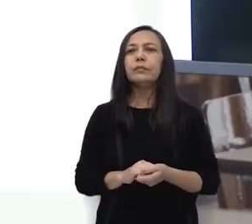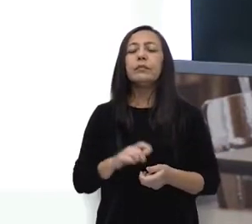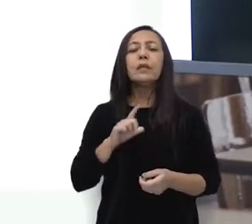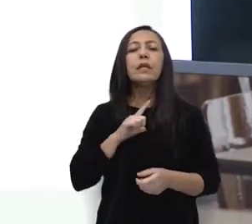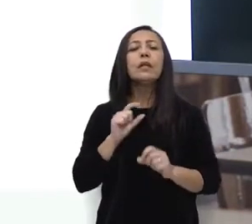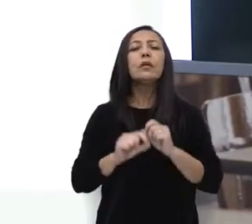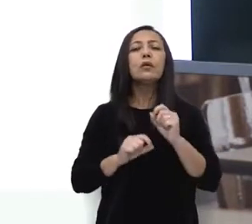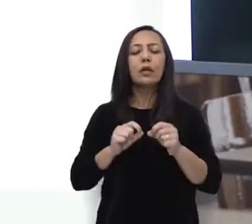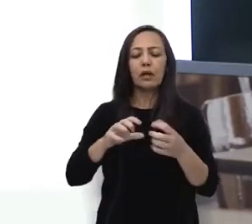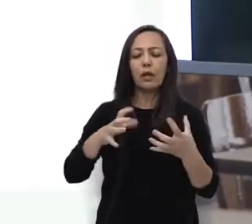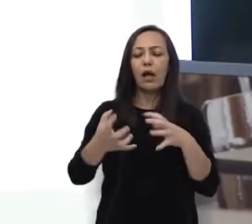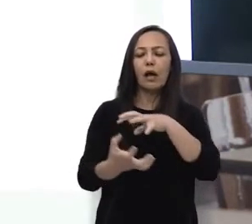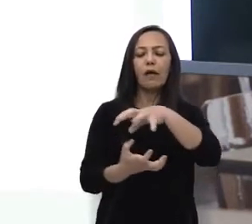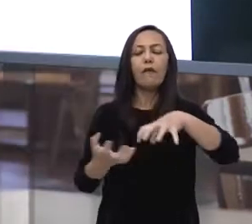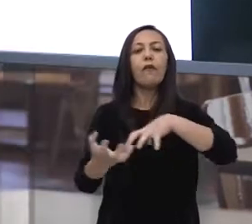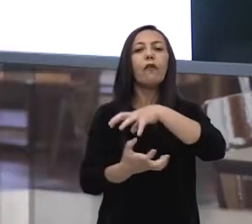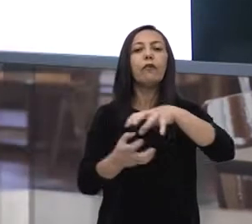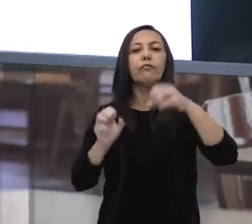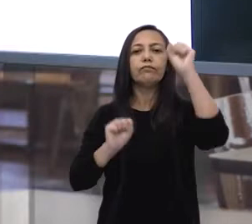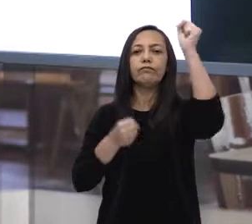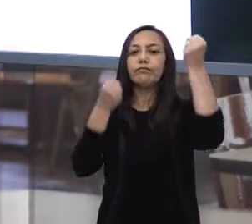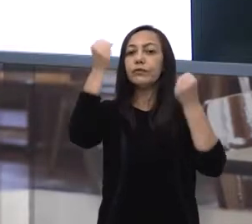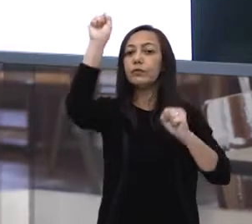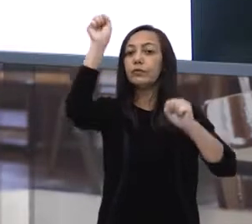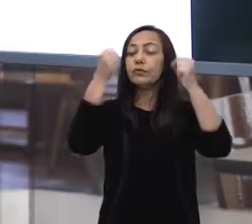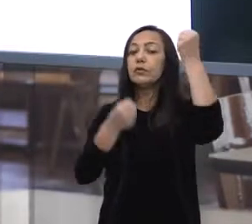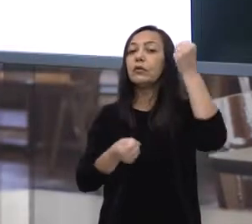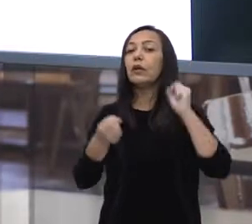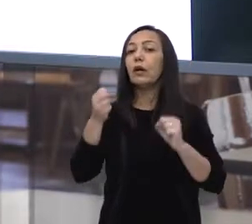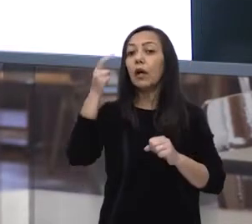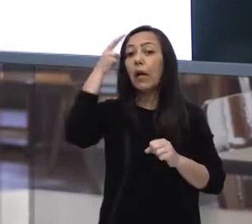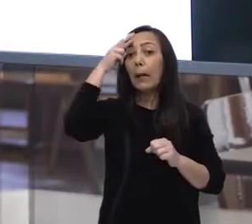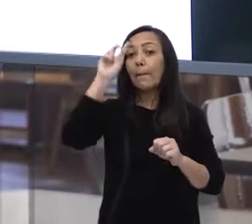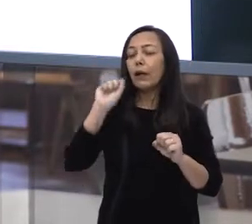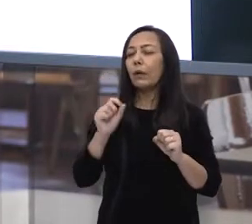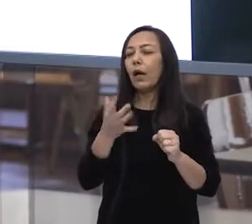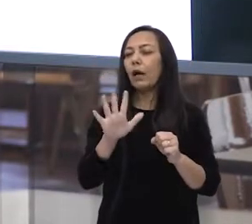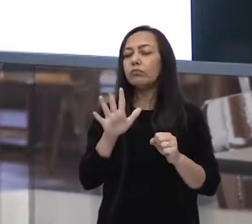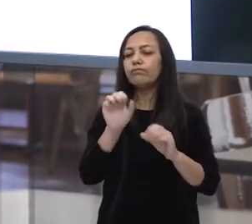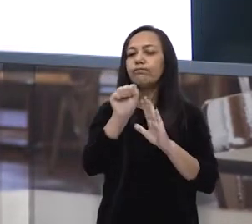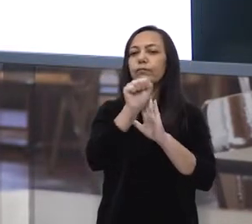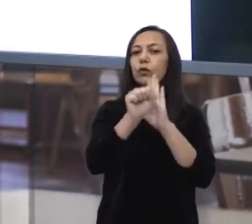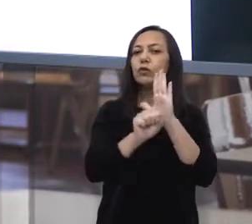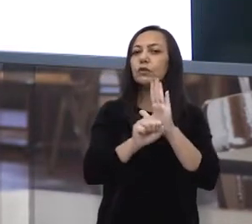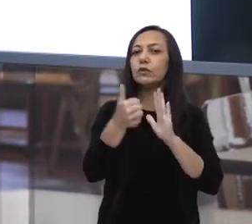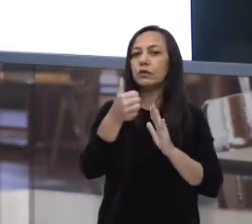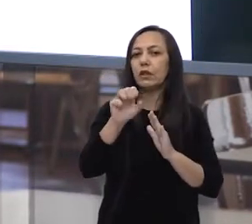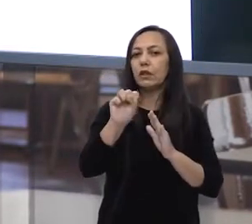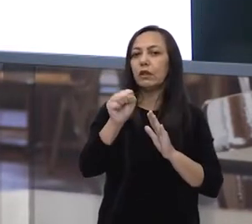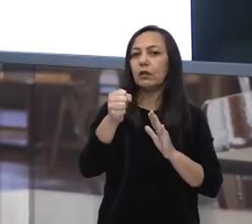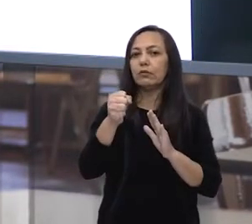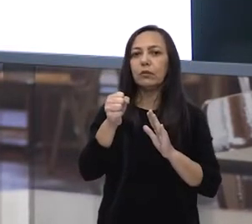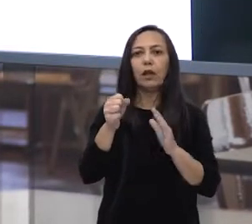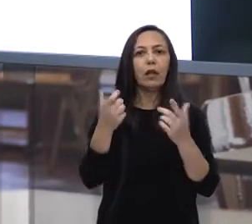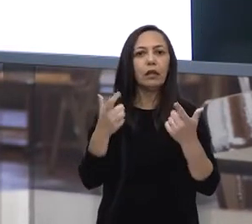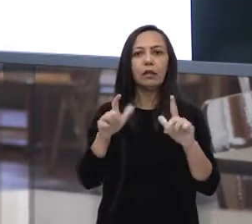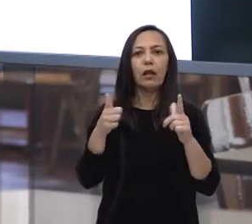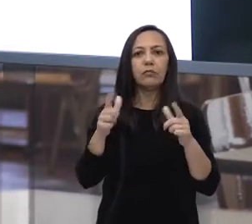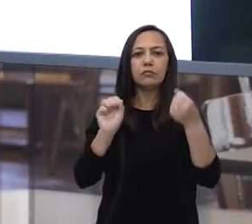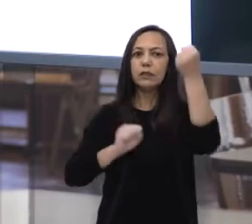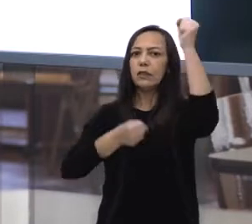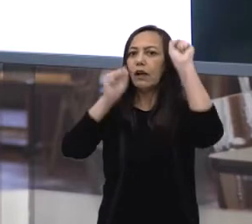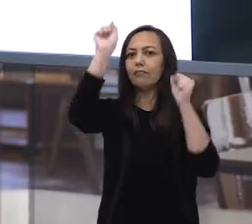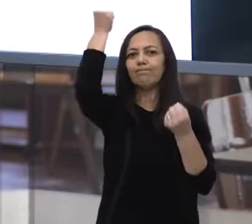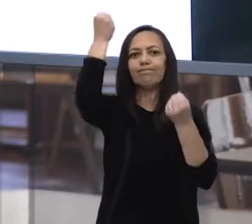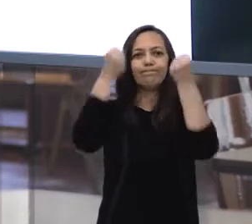temos aí as revoluções industriais. Lembrando que até a metade do século XVIII, né, não existia indústria no